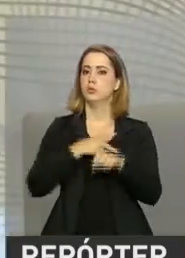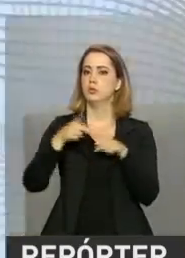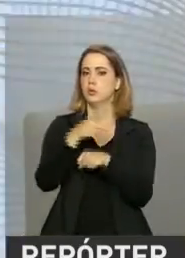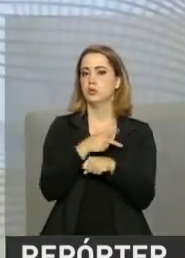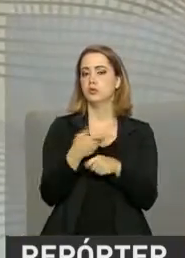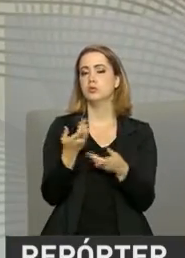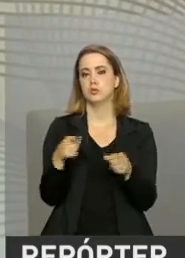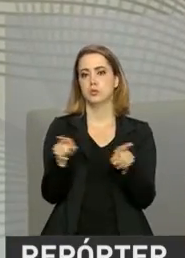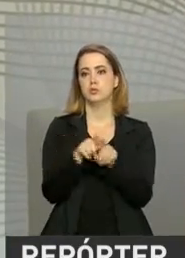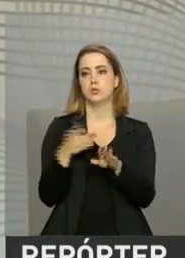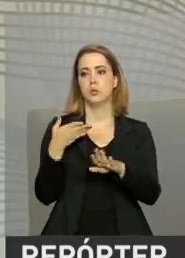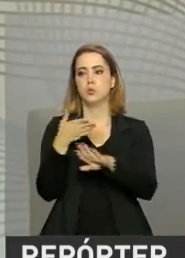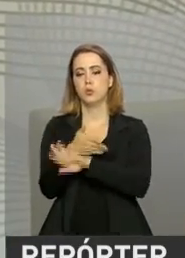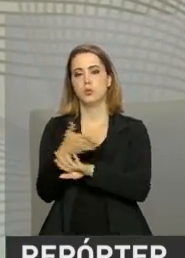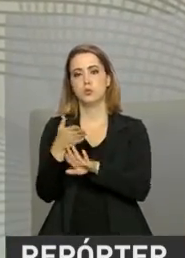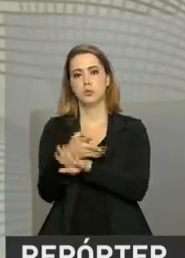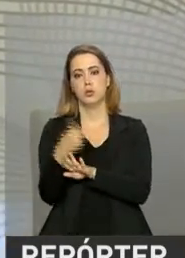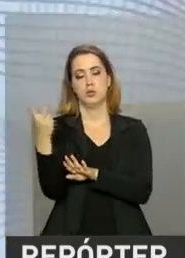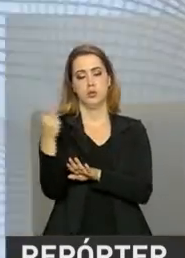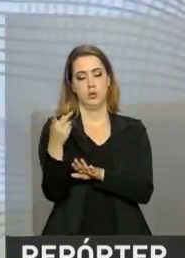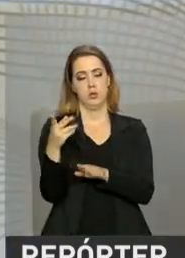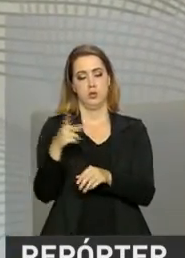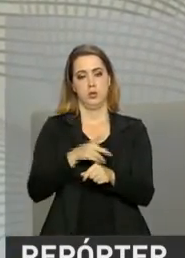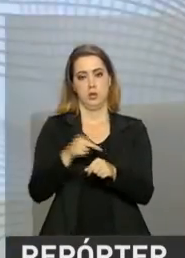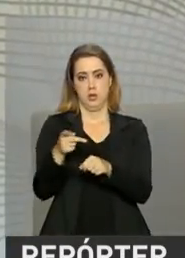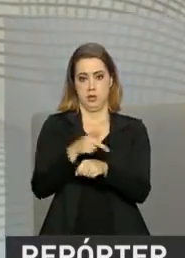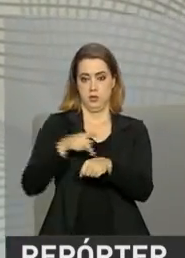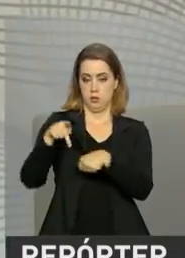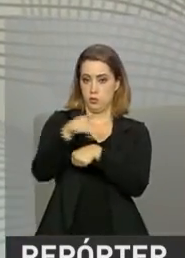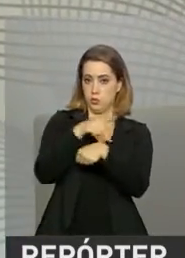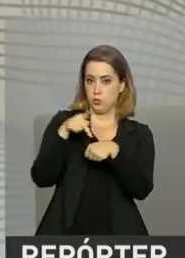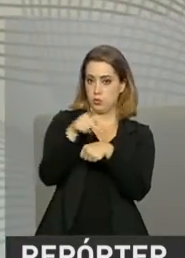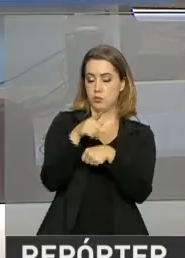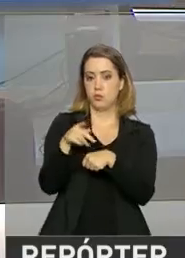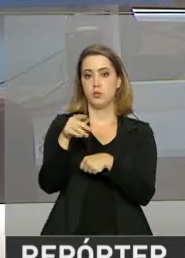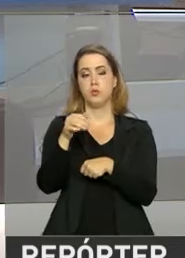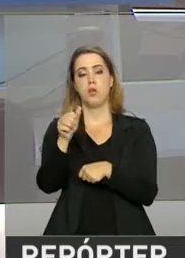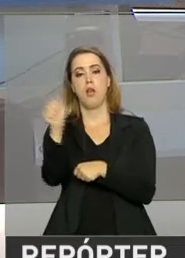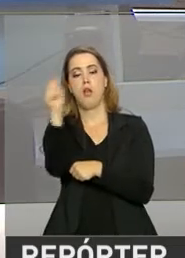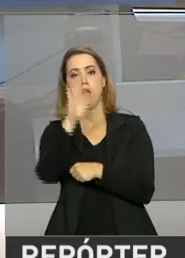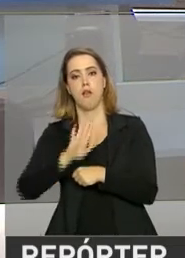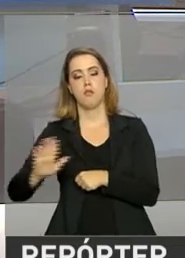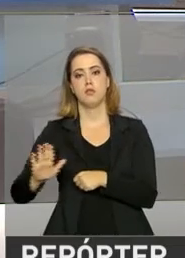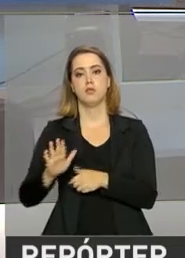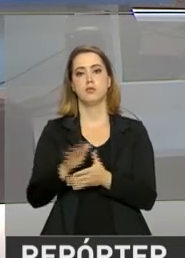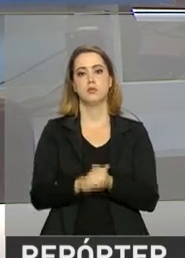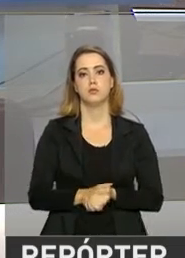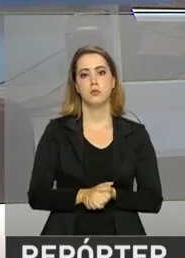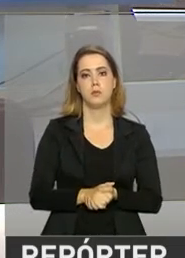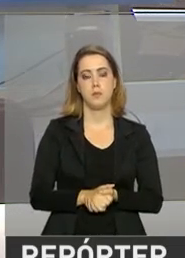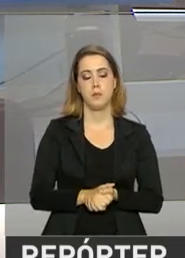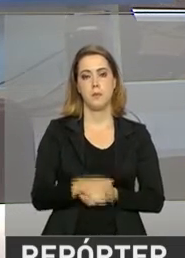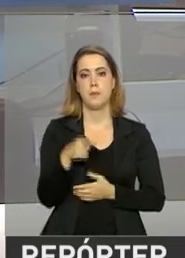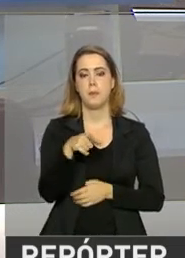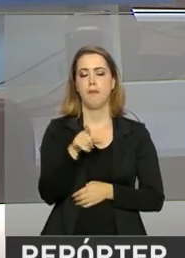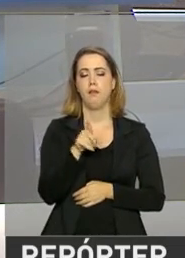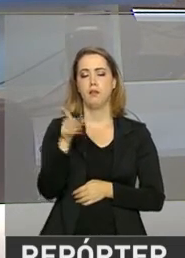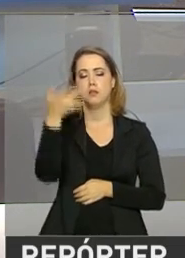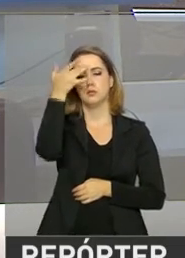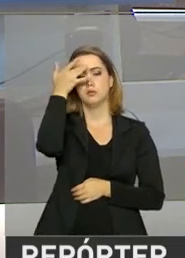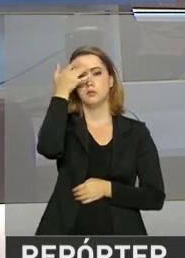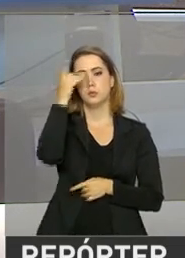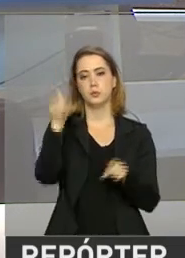participou ainda de reunião bilateral com o presidente da áfrica do sul jacob zuma na índia o presidente michel temer também